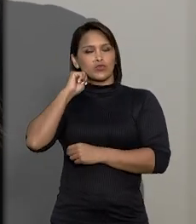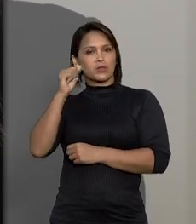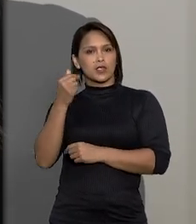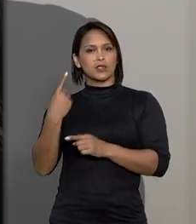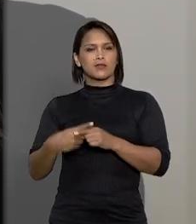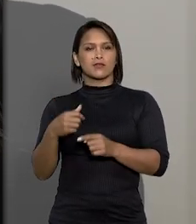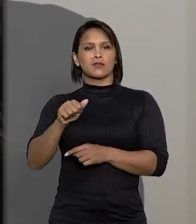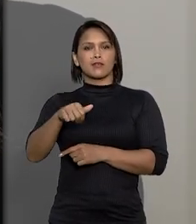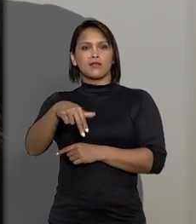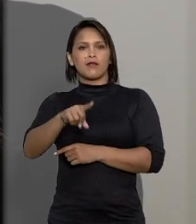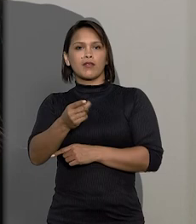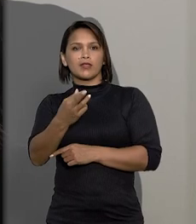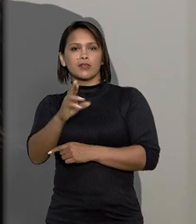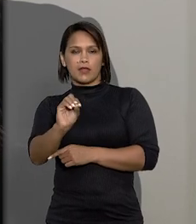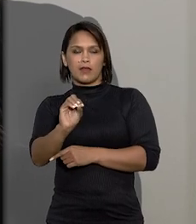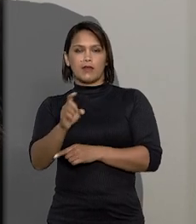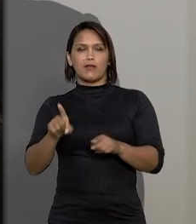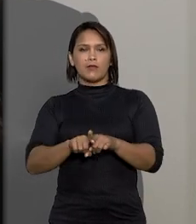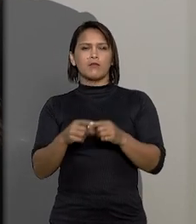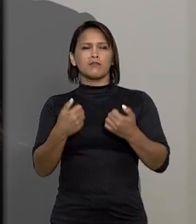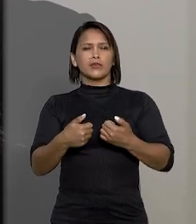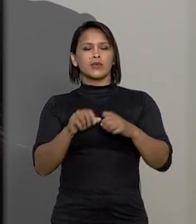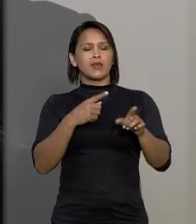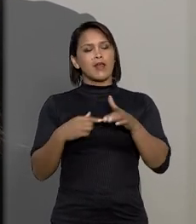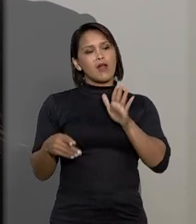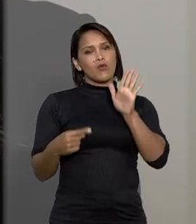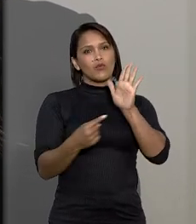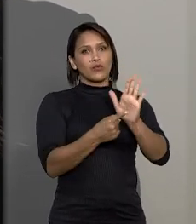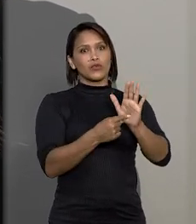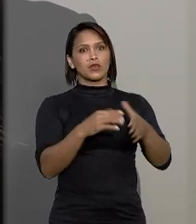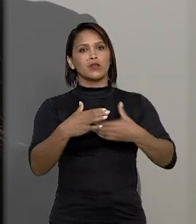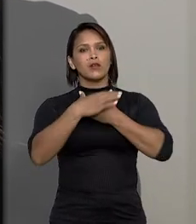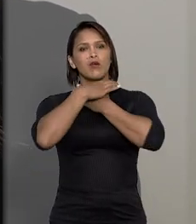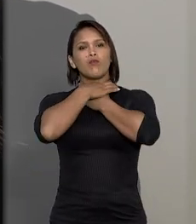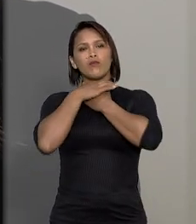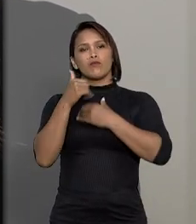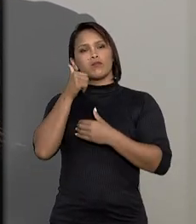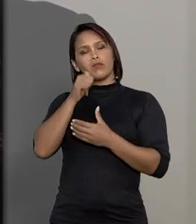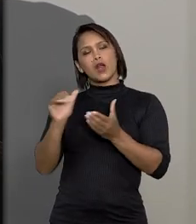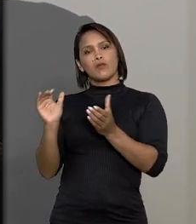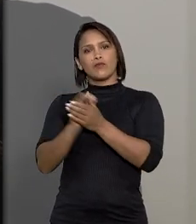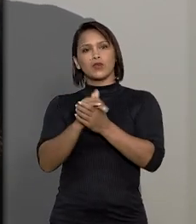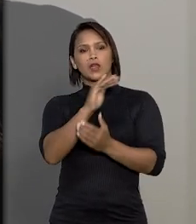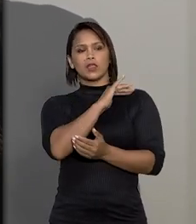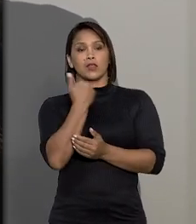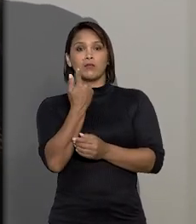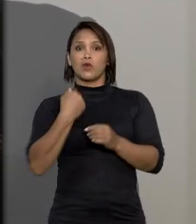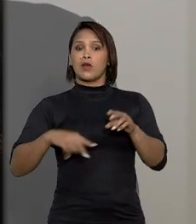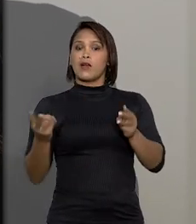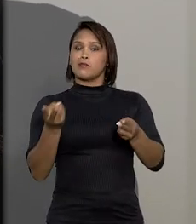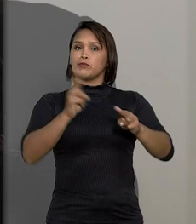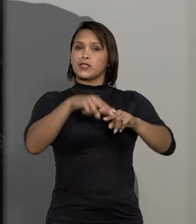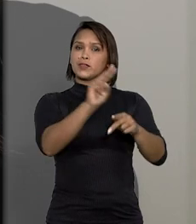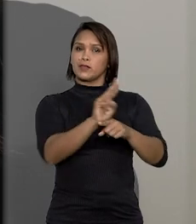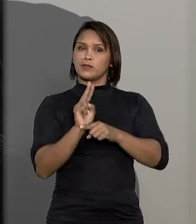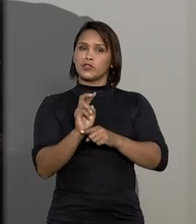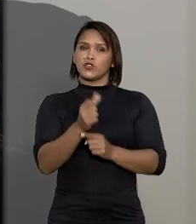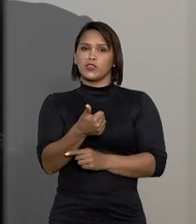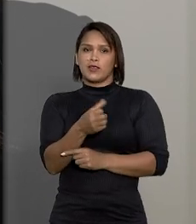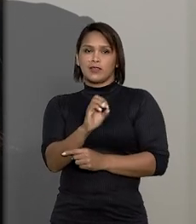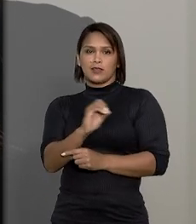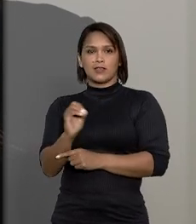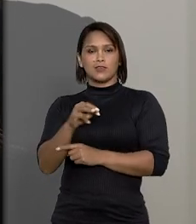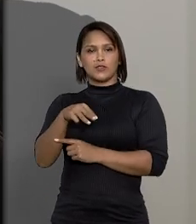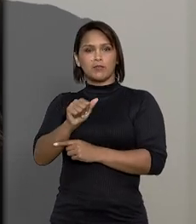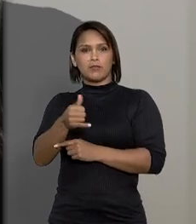Gerais, André Luiz Garcia de Pinho. Ele é acusado de asfixiar a esposa até a morte e teve a prisão preventiva decretada no dia 3